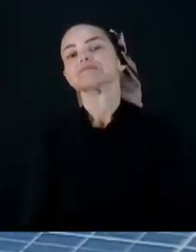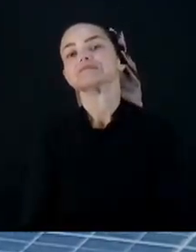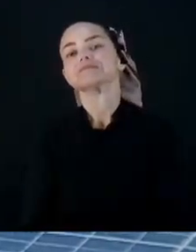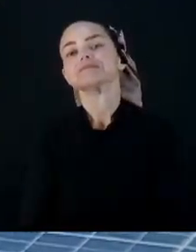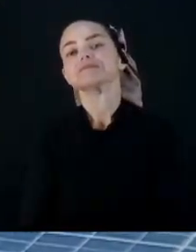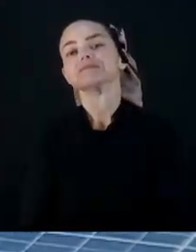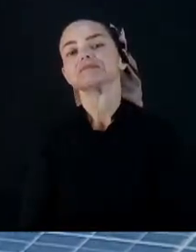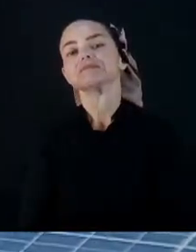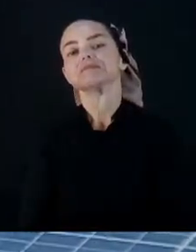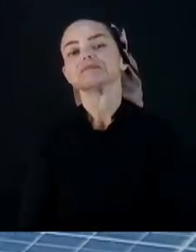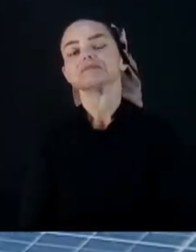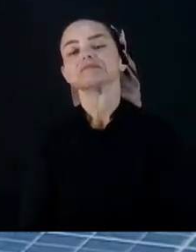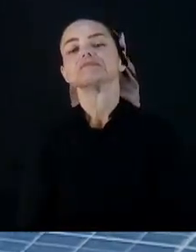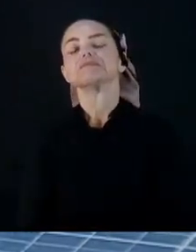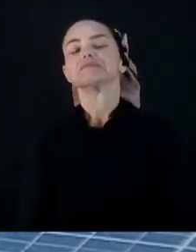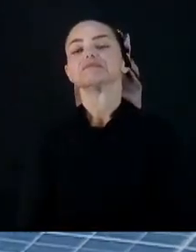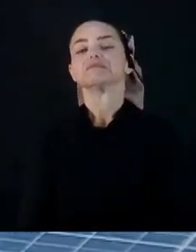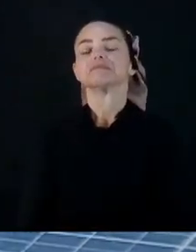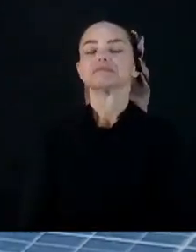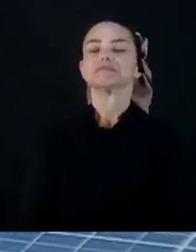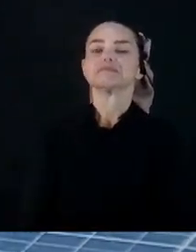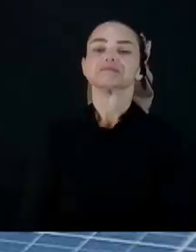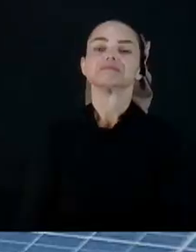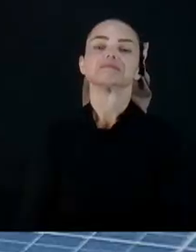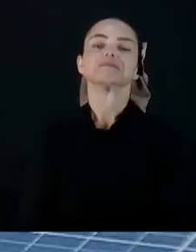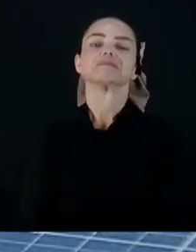com o alfinetinho também, ó. Tá.